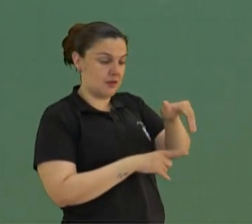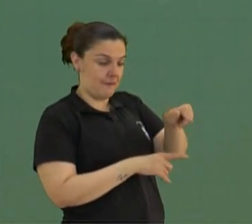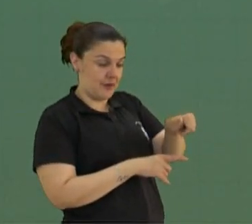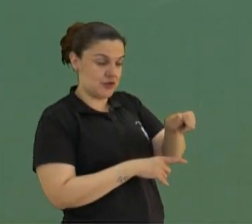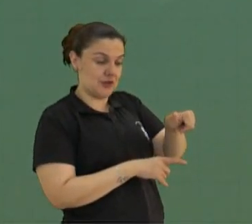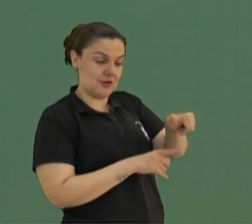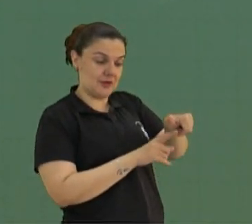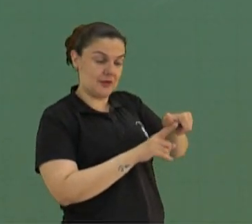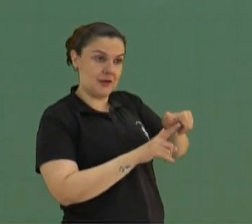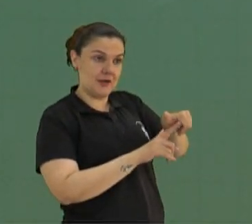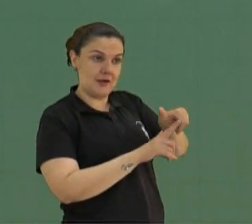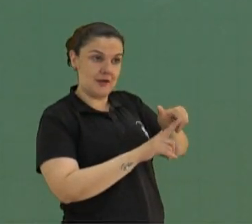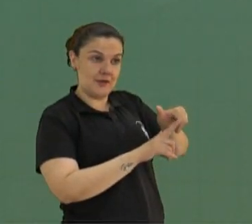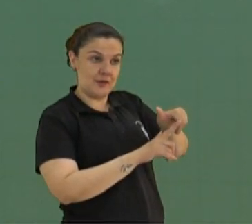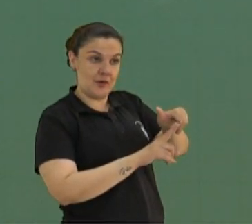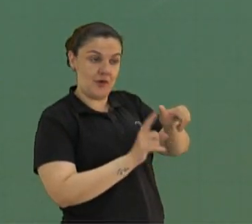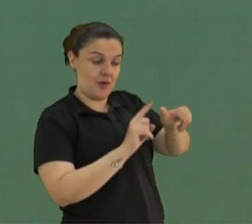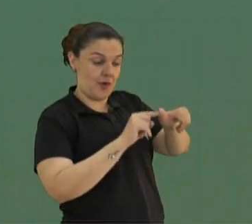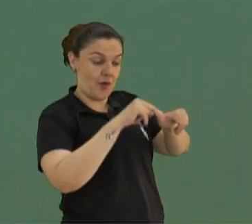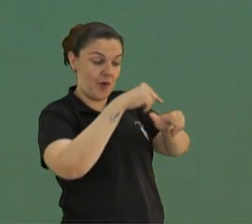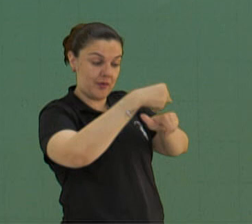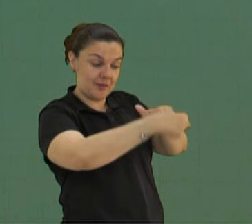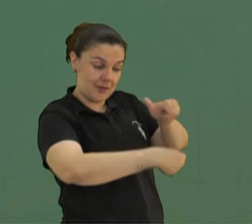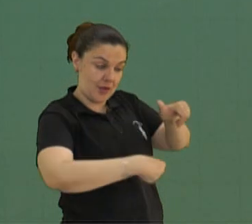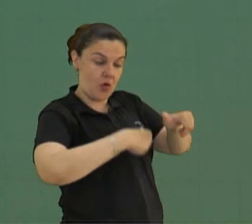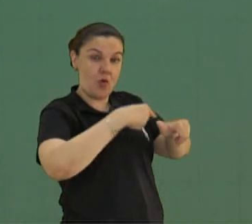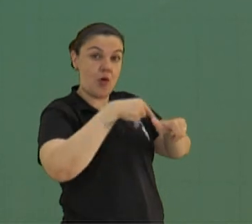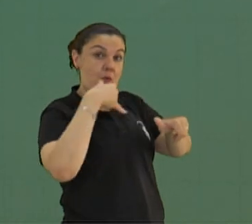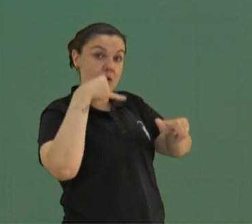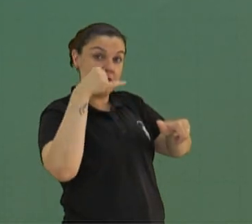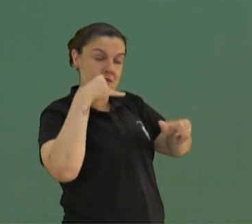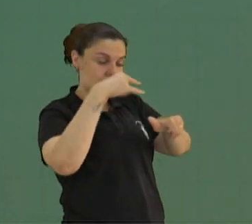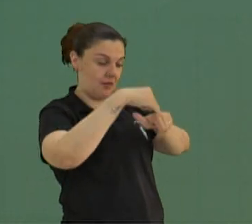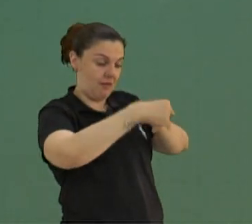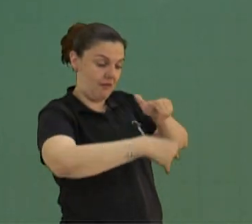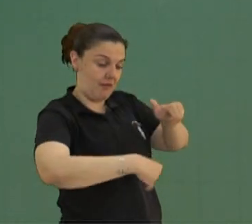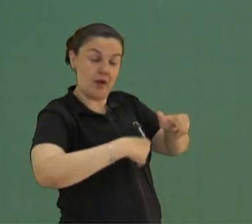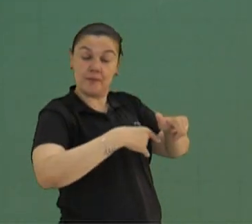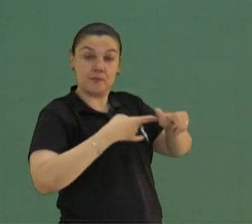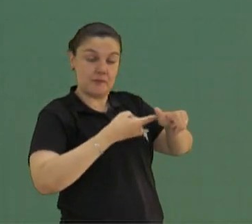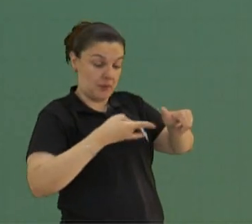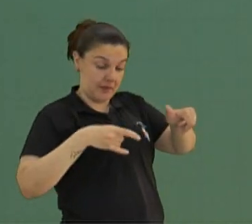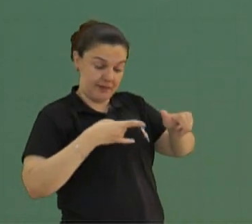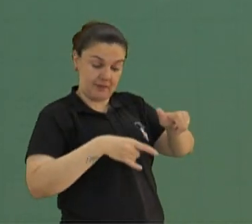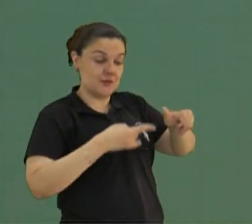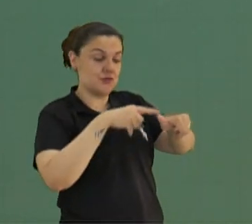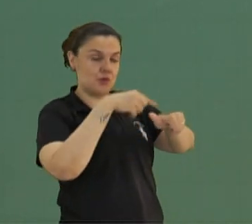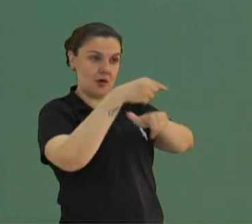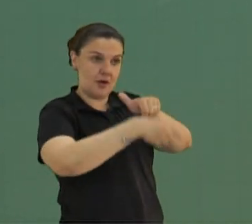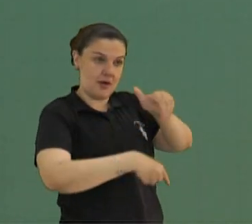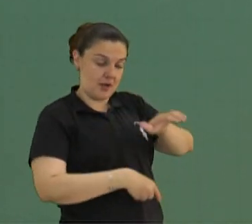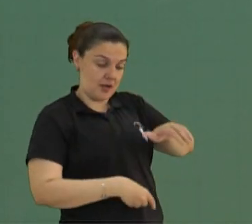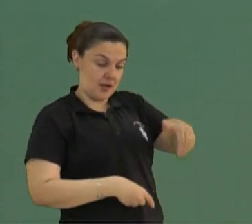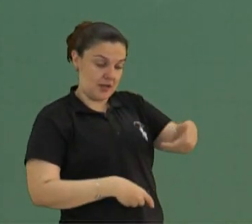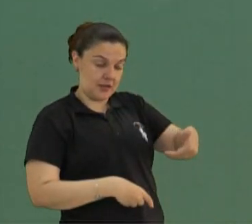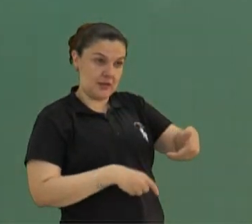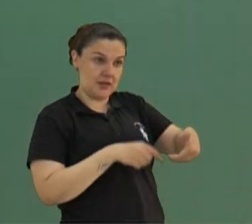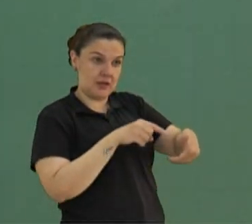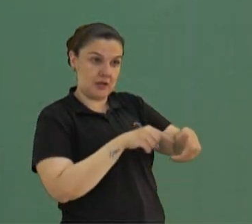mão. O campo ele vai estar no sentido horário. No ponto P, esse campo vai estar